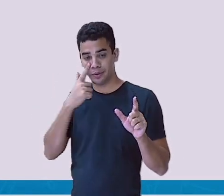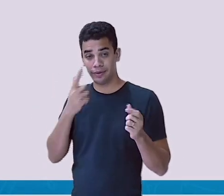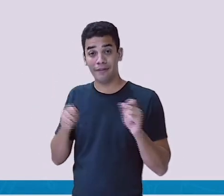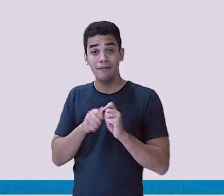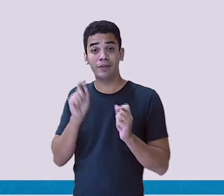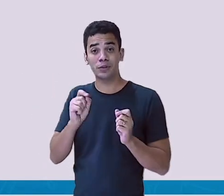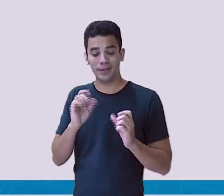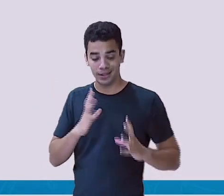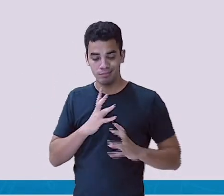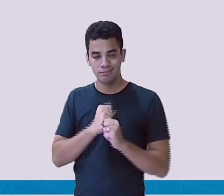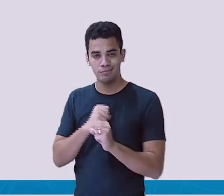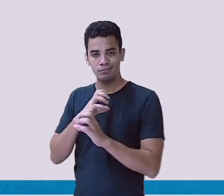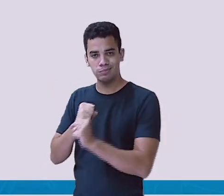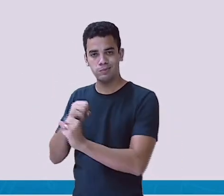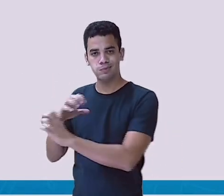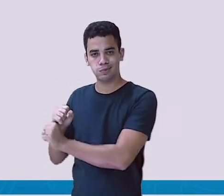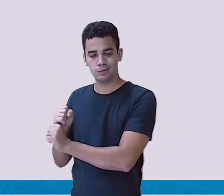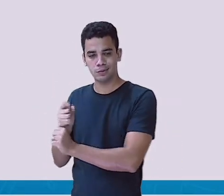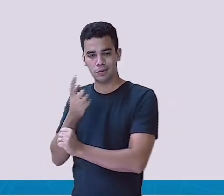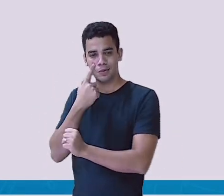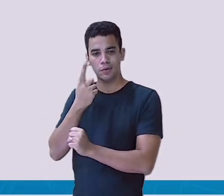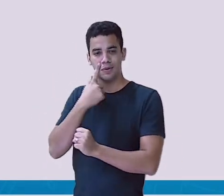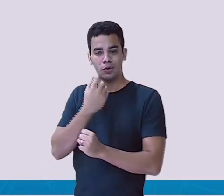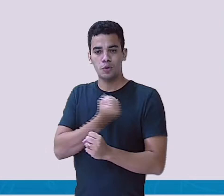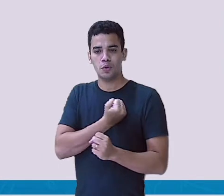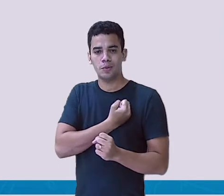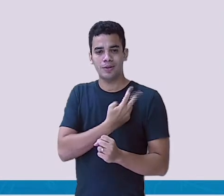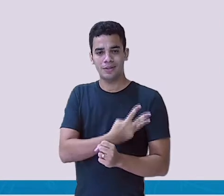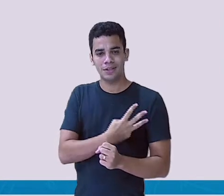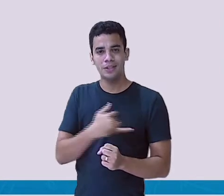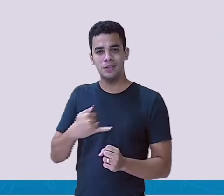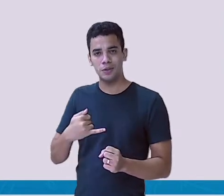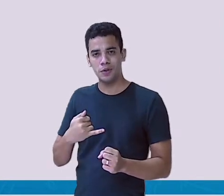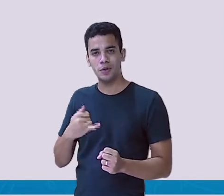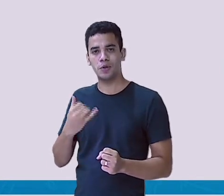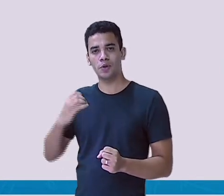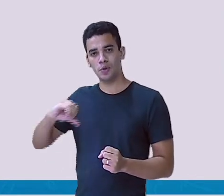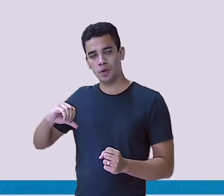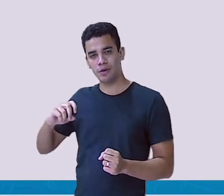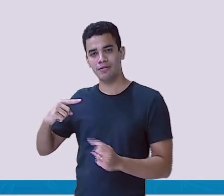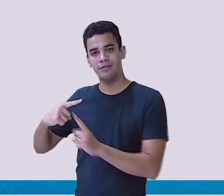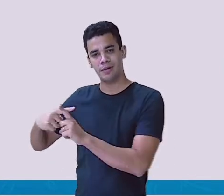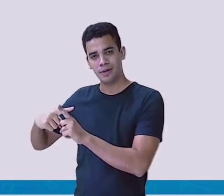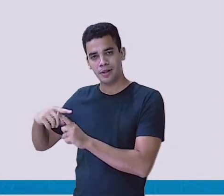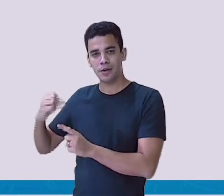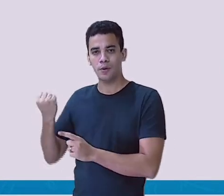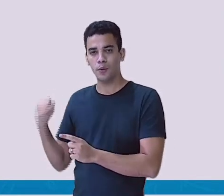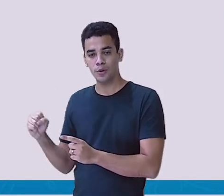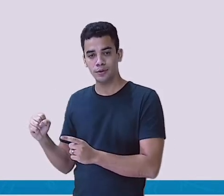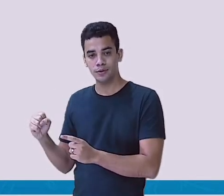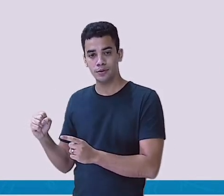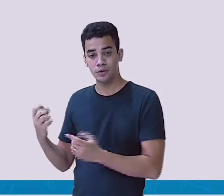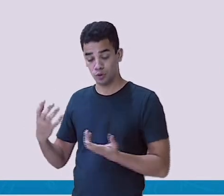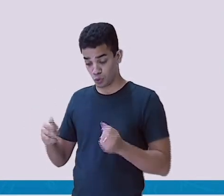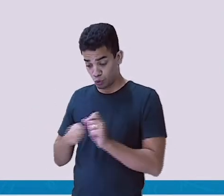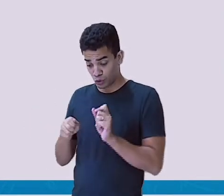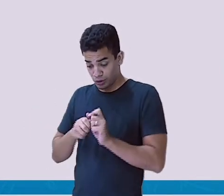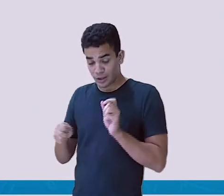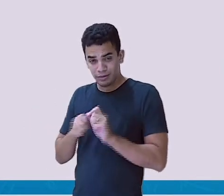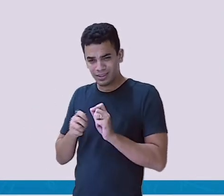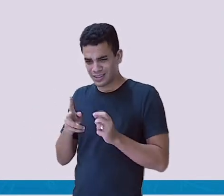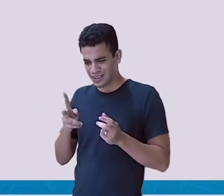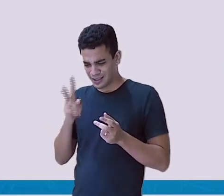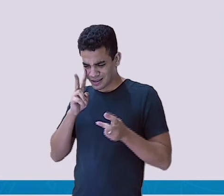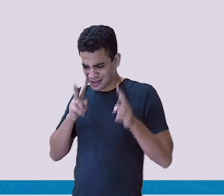Eu sempre gosto de colocar entre parênteses. Eu acho que fica melhor para visualizar o que você está